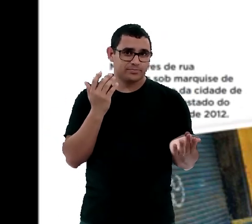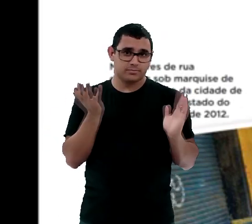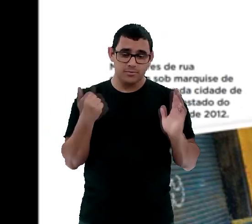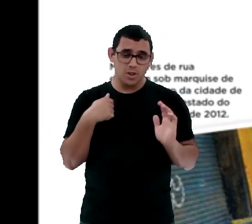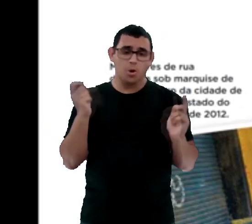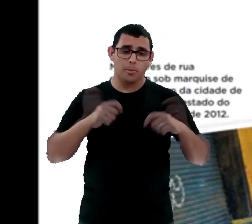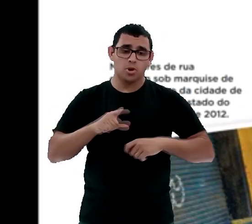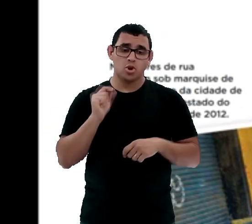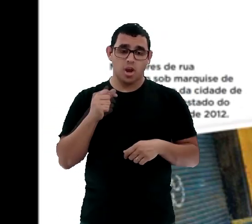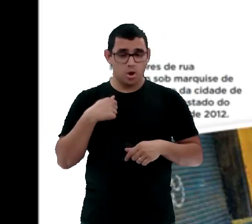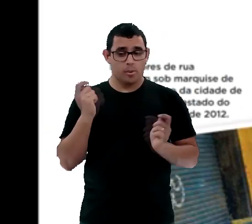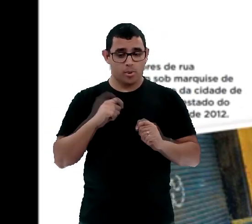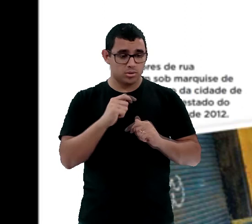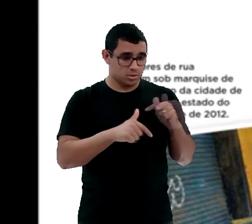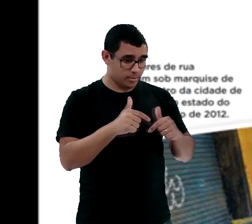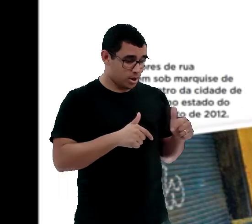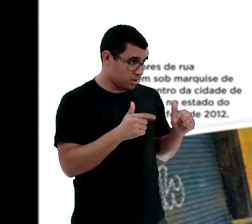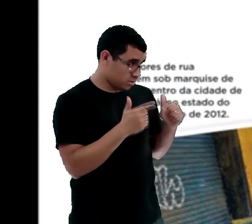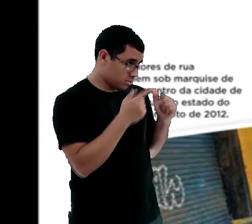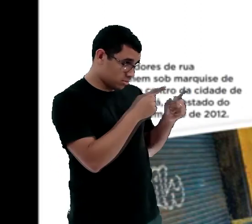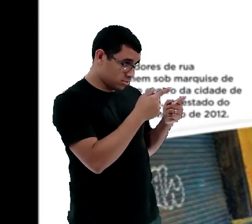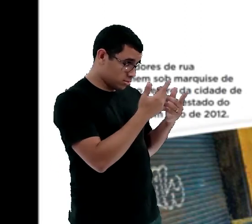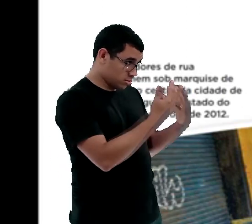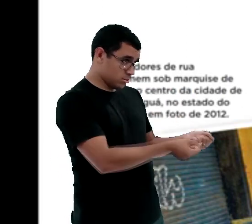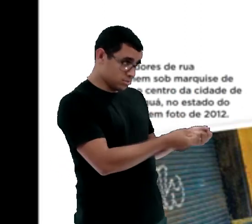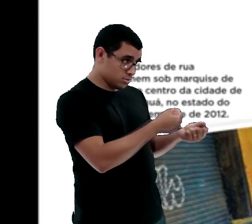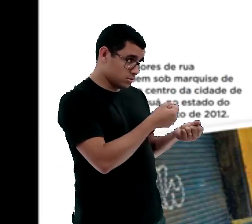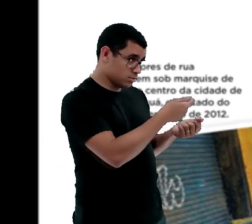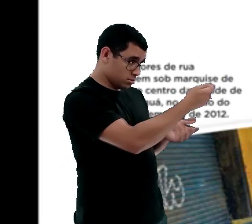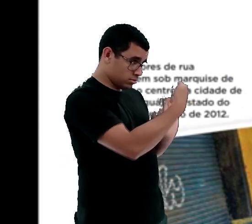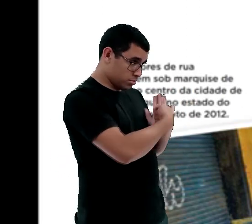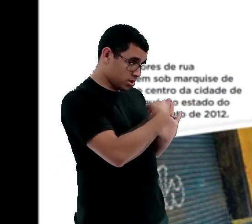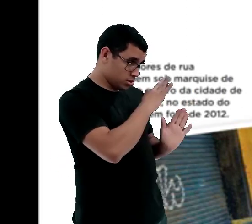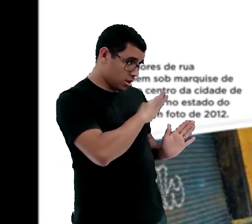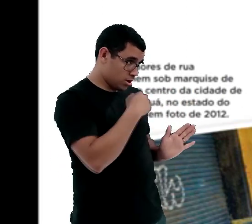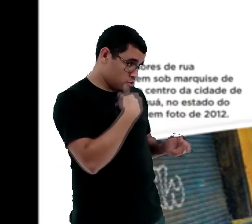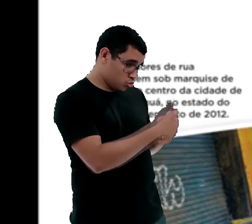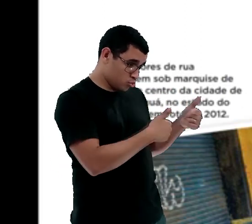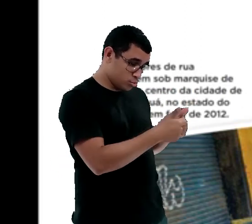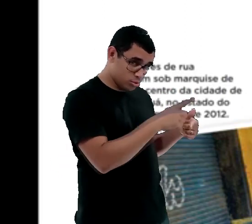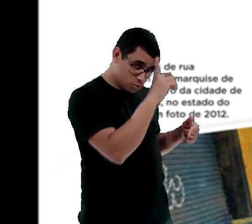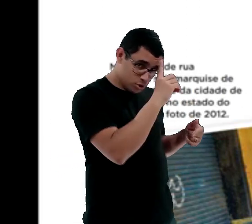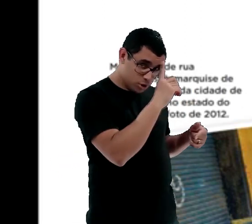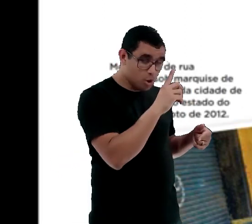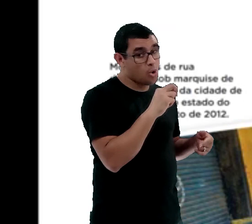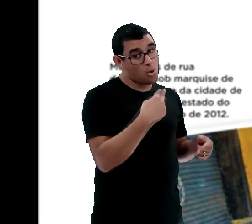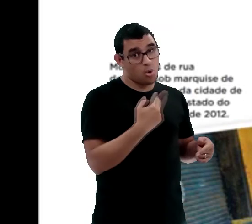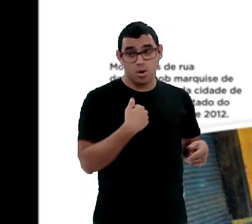salário. Então, para Marx, até que essa ideia de Marx, na época que ele escreveu suas obras, poderia